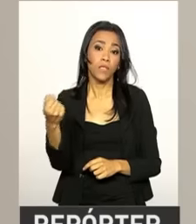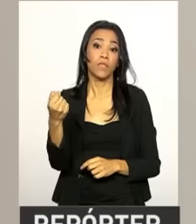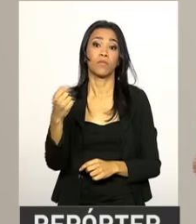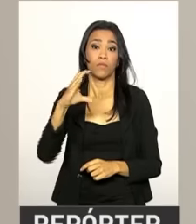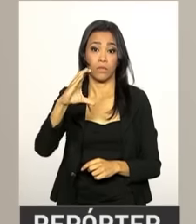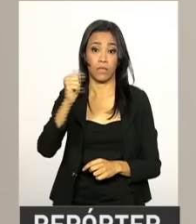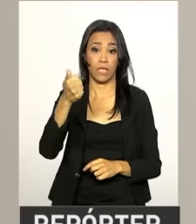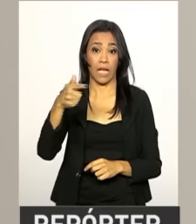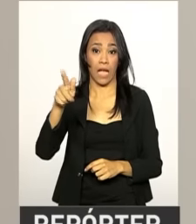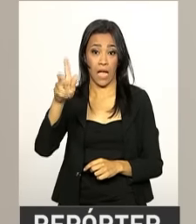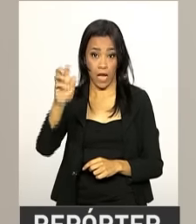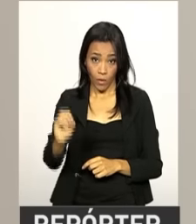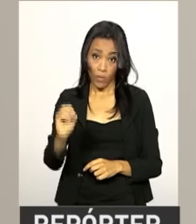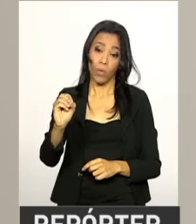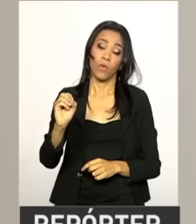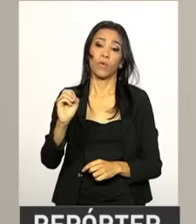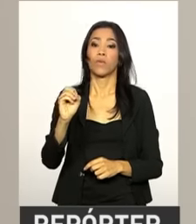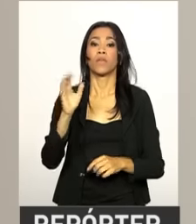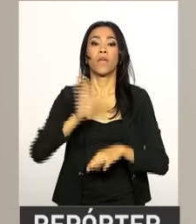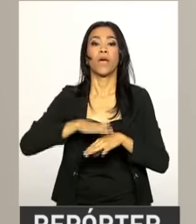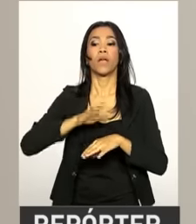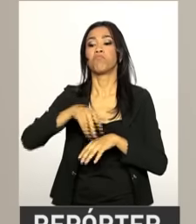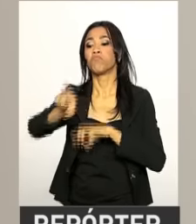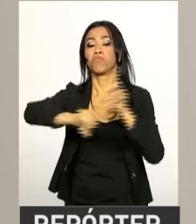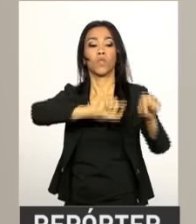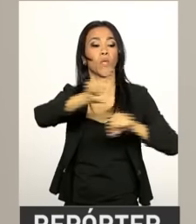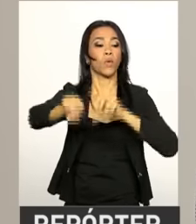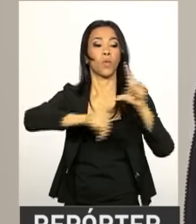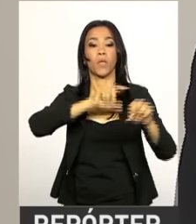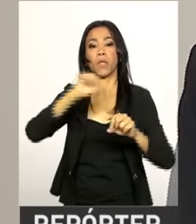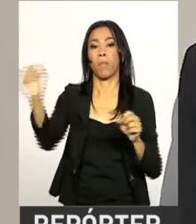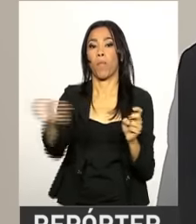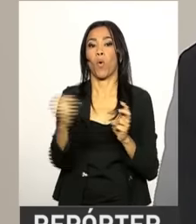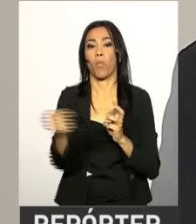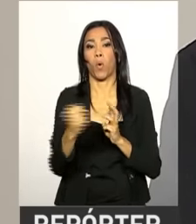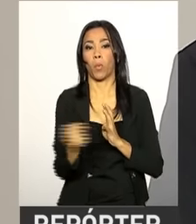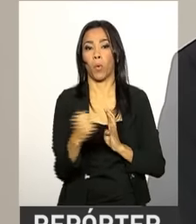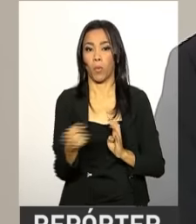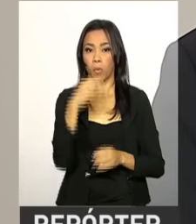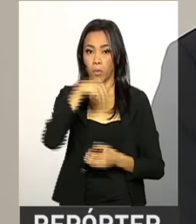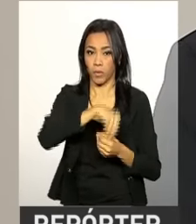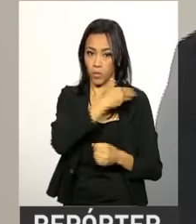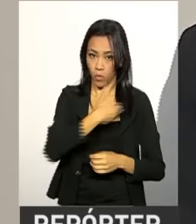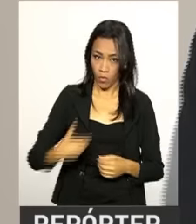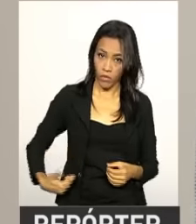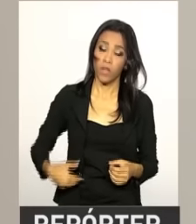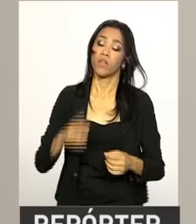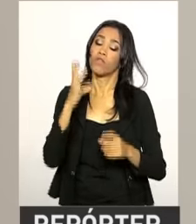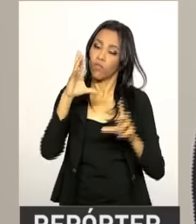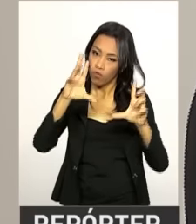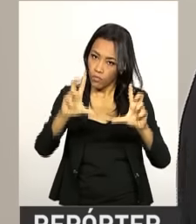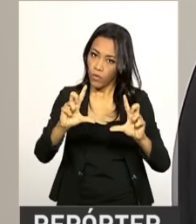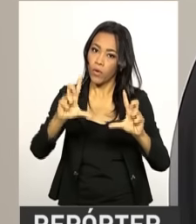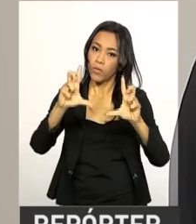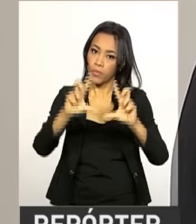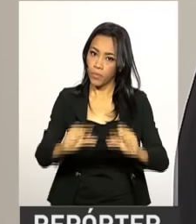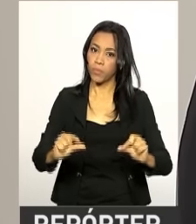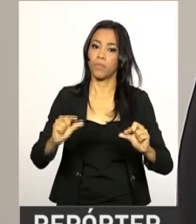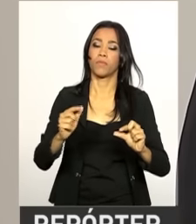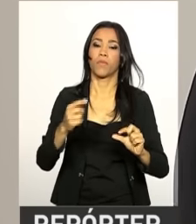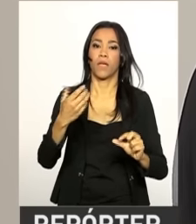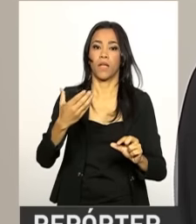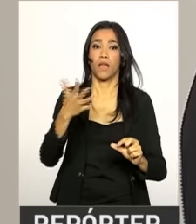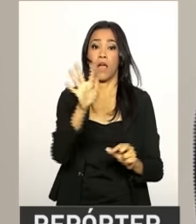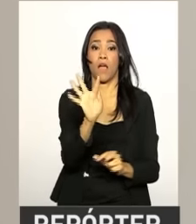nomeação. E, além disso, ainda apanhamos mais 10.200 cargos que tinham funções gratificadas, eram